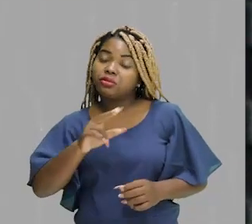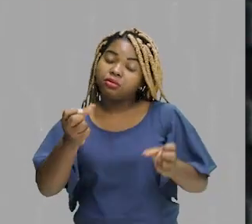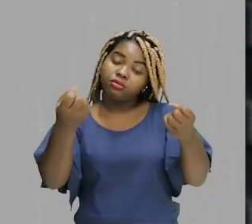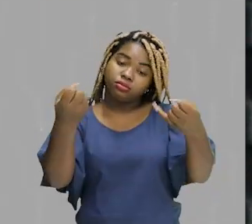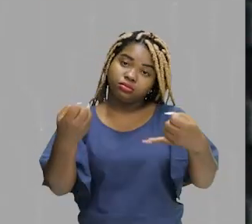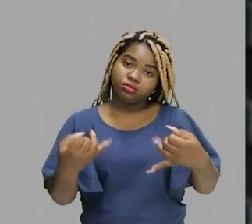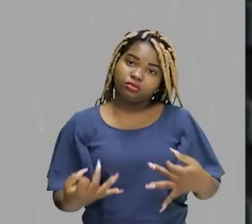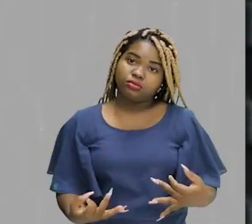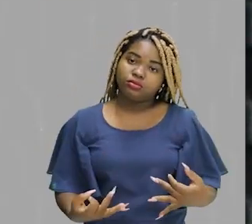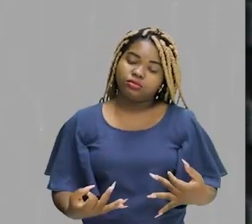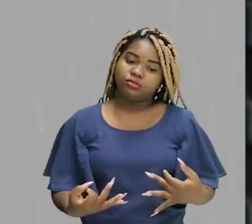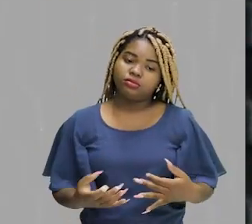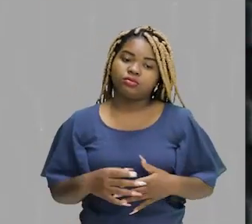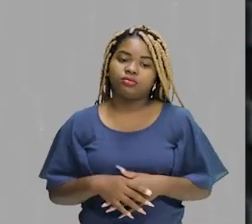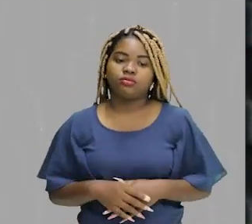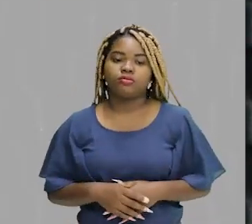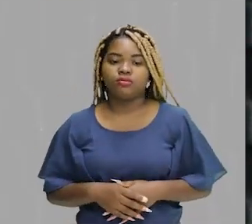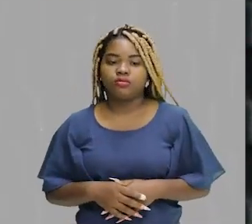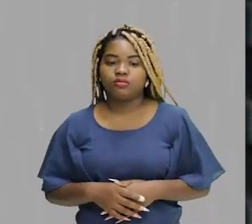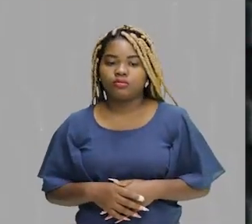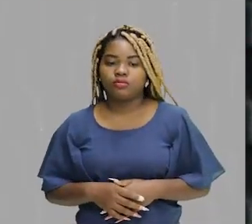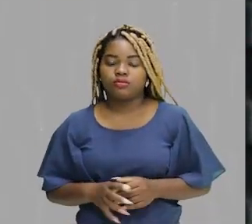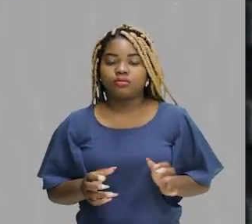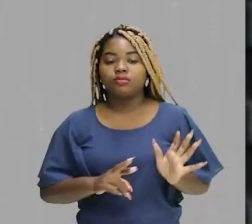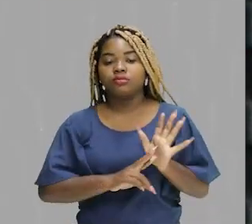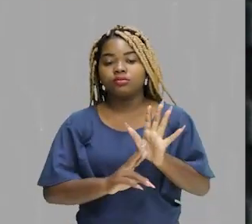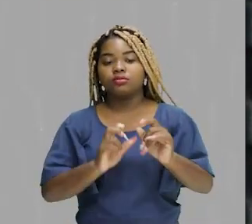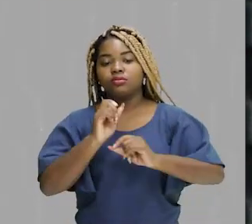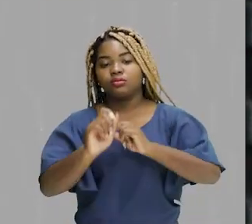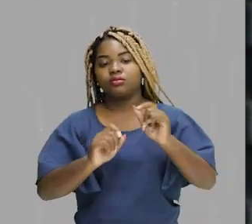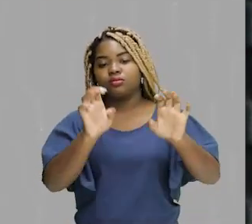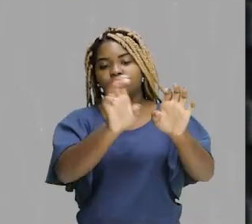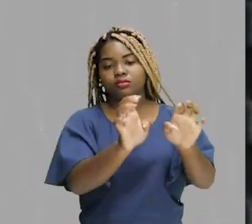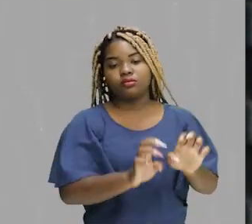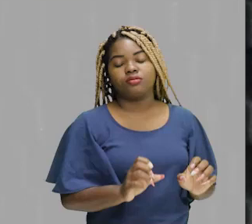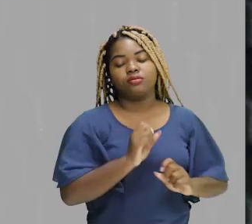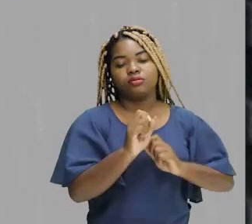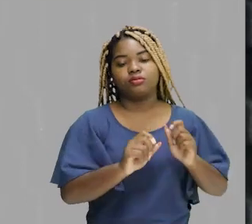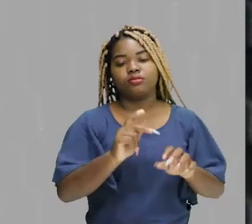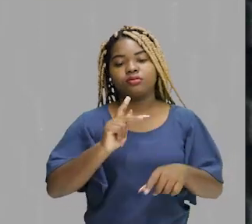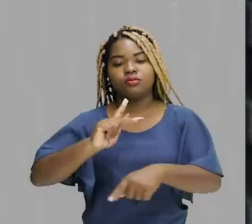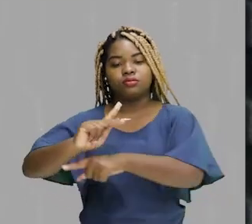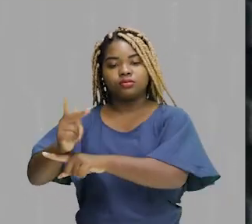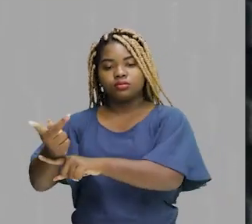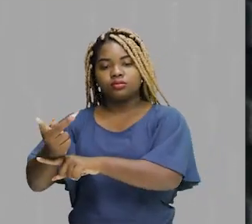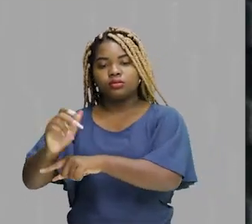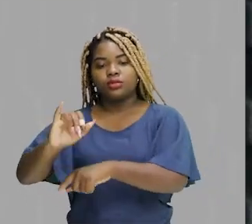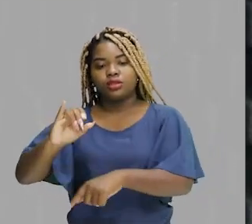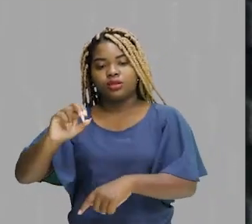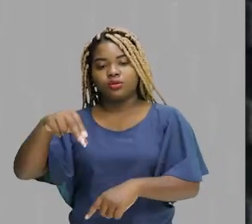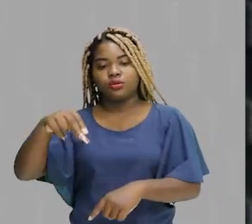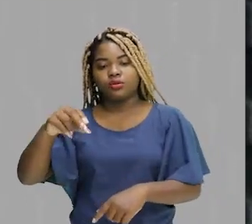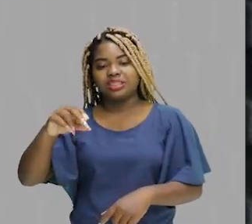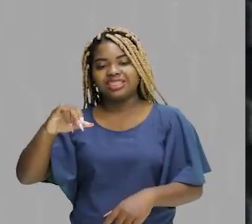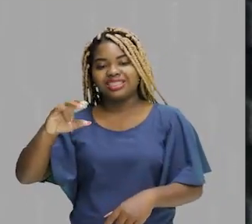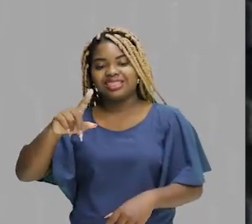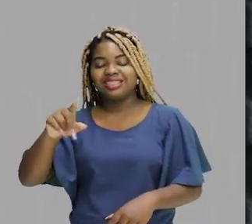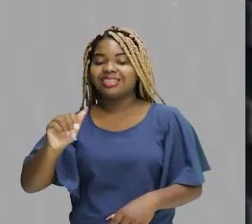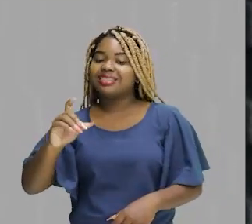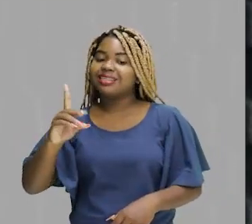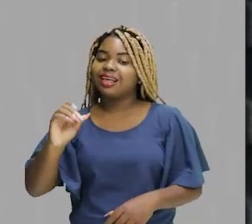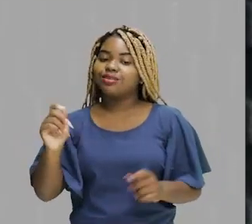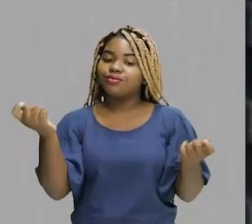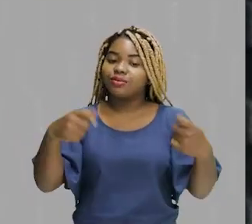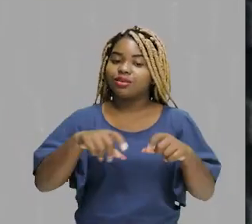explica, Um sal ácido, ele vai apresentar na sua estrutura um hidrogênio ionizável, que pode ser